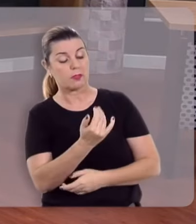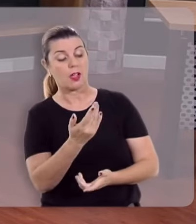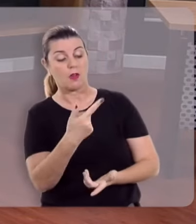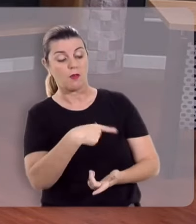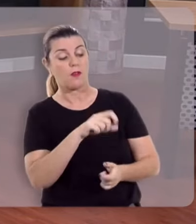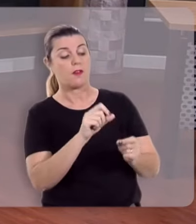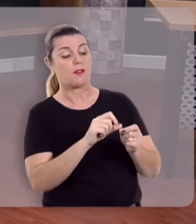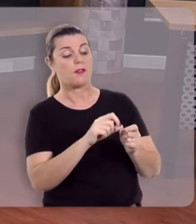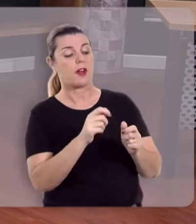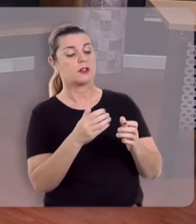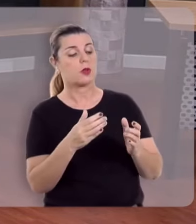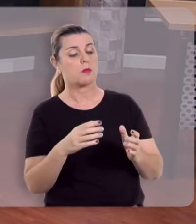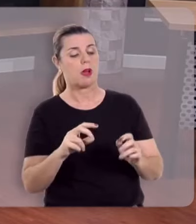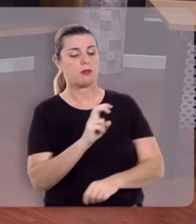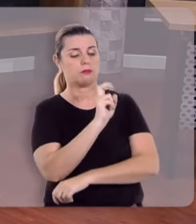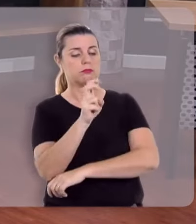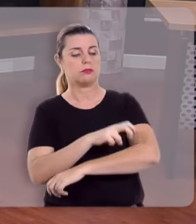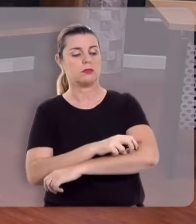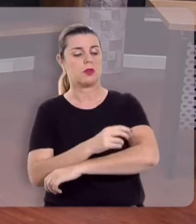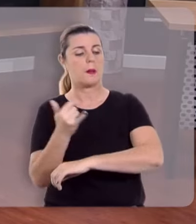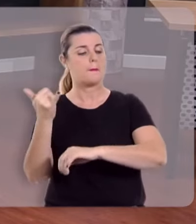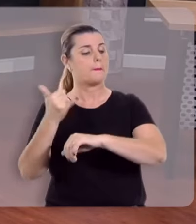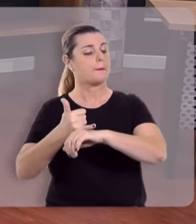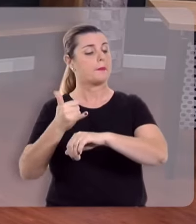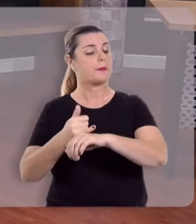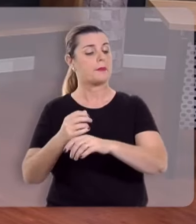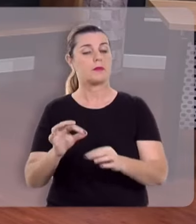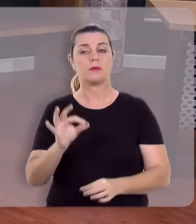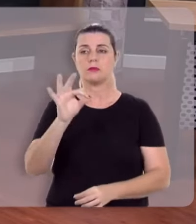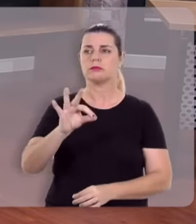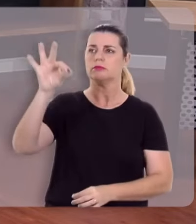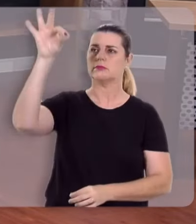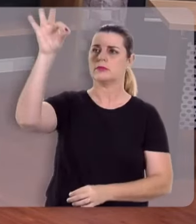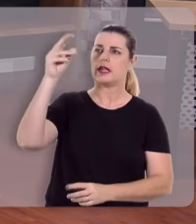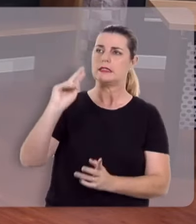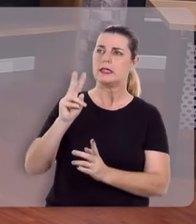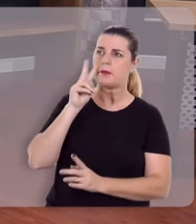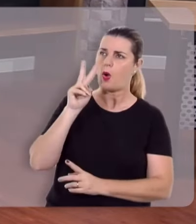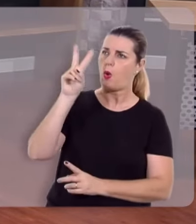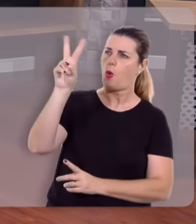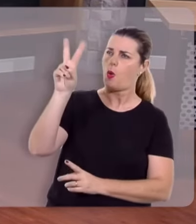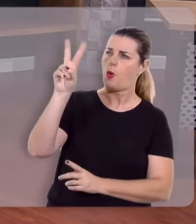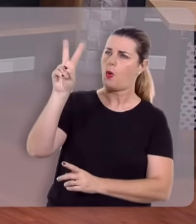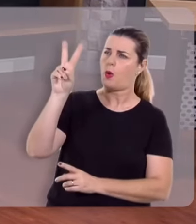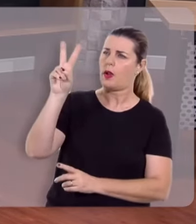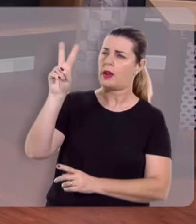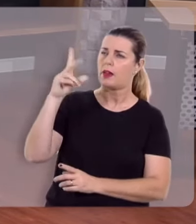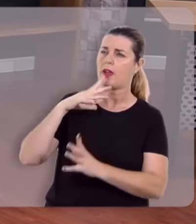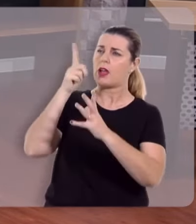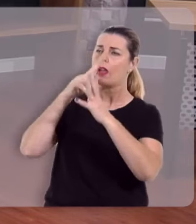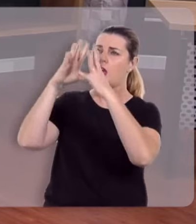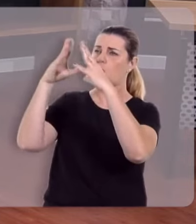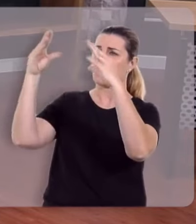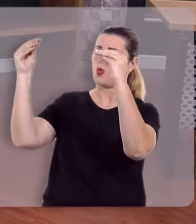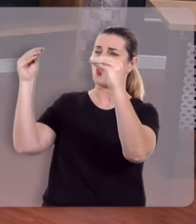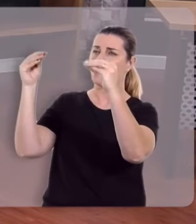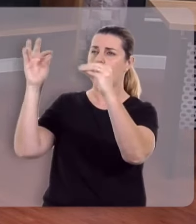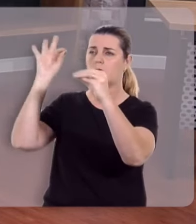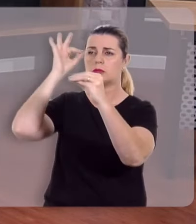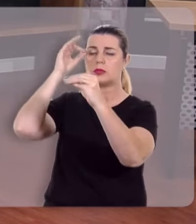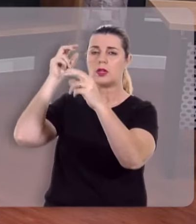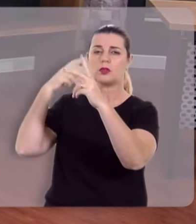faça uma serpente de bronze, dependure-a numa haste, e todo aquele que olhar para a serpente de bronze, será curado imediatamente